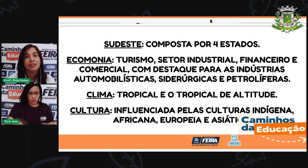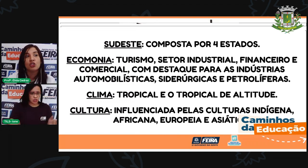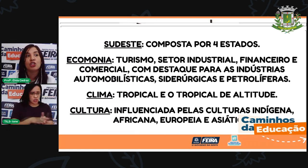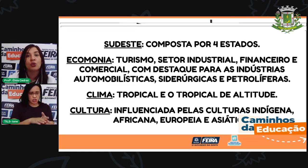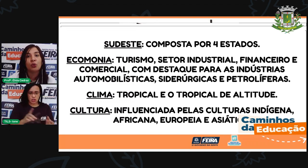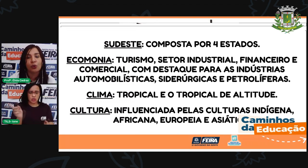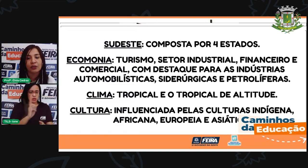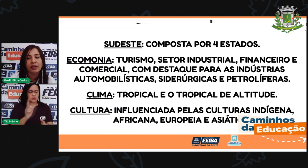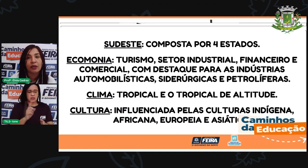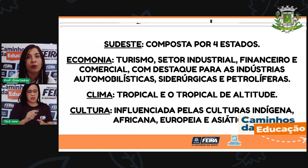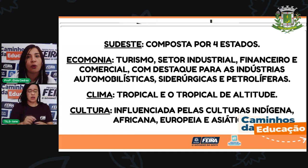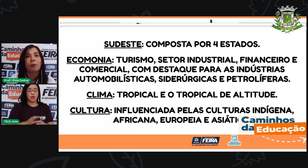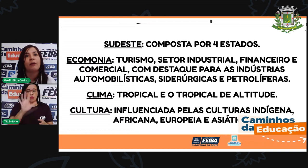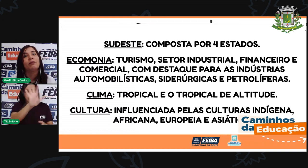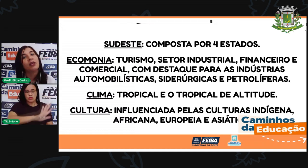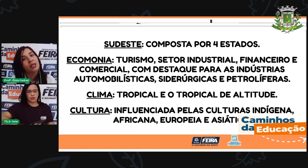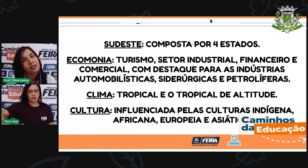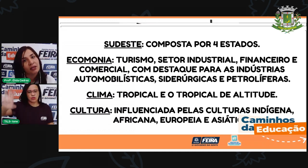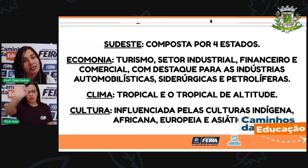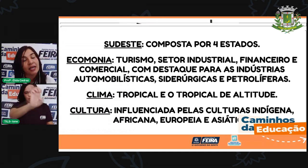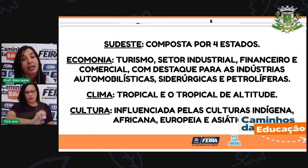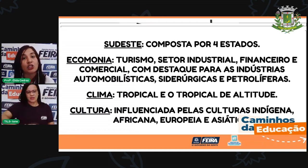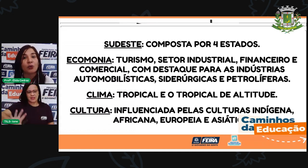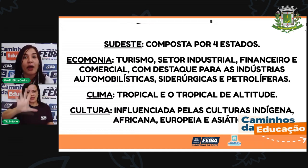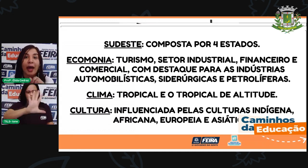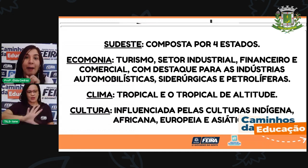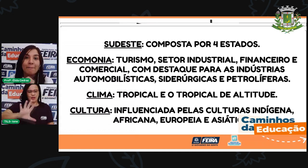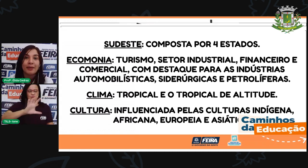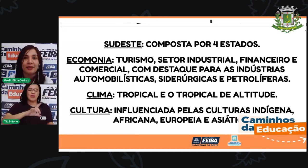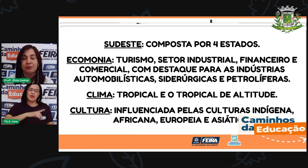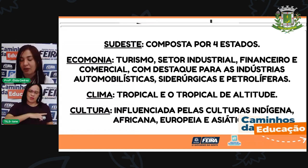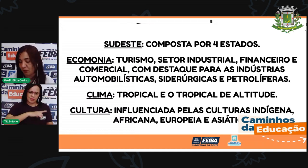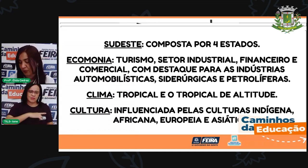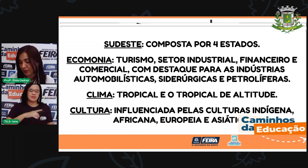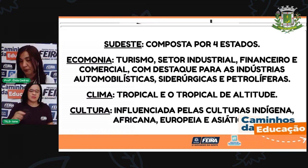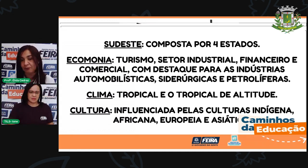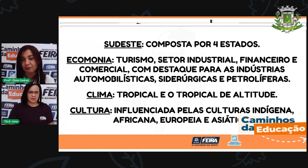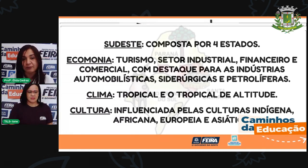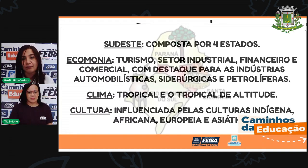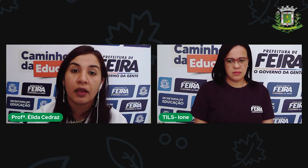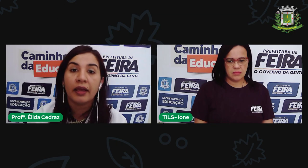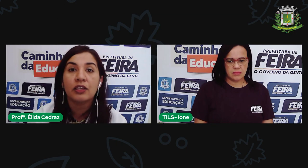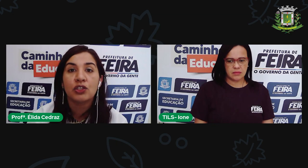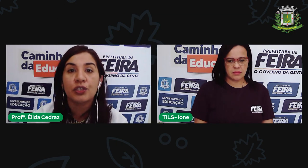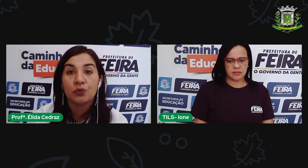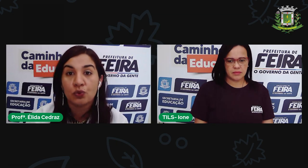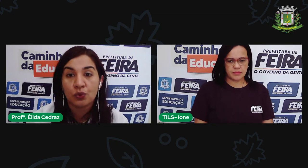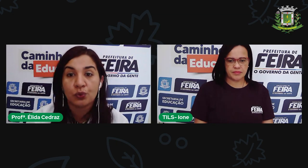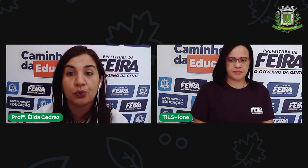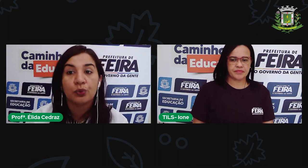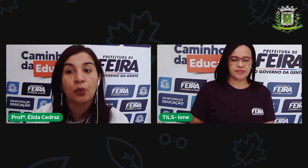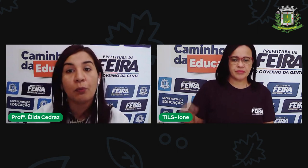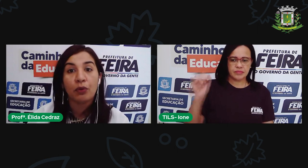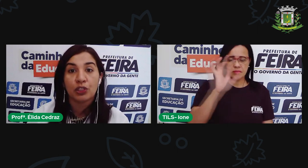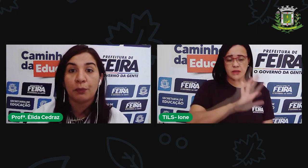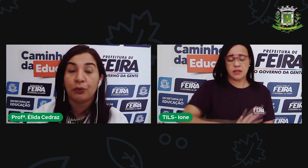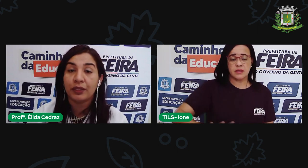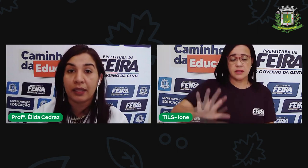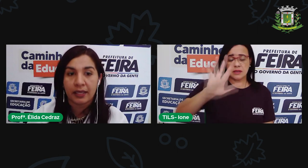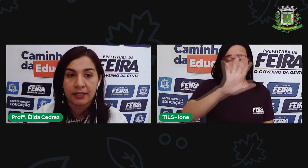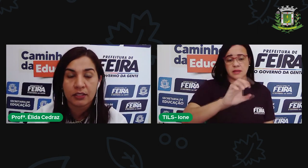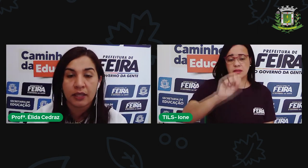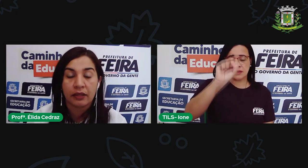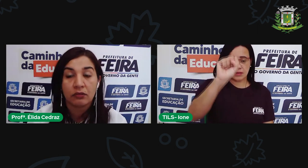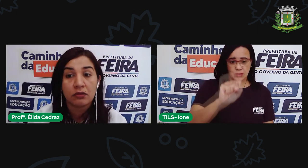mas sim de toda a Europa e do asiático a mesma coisa. A região sul composta